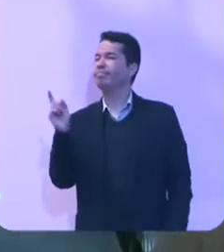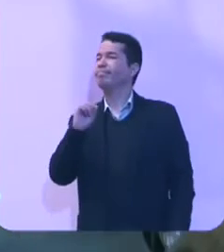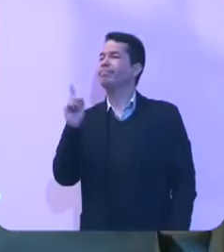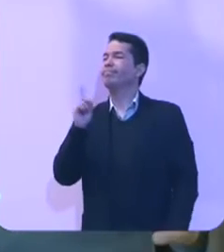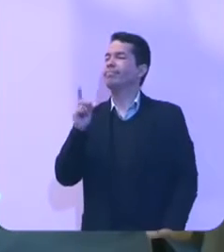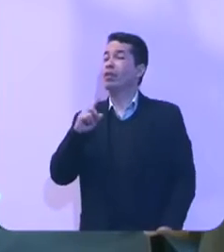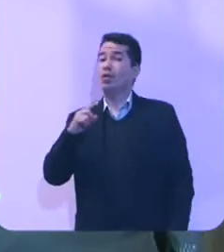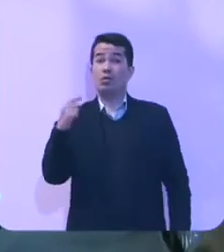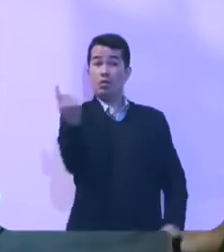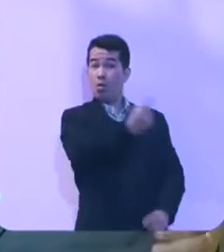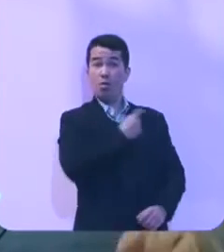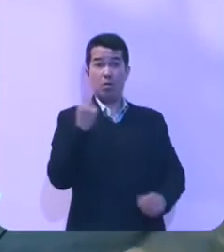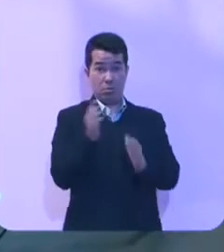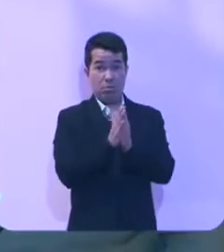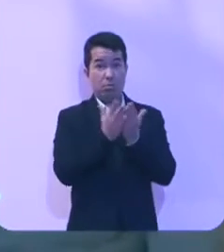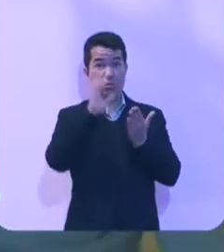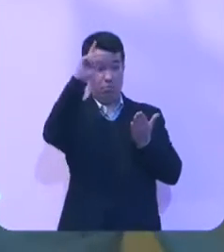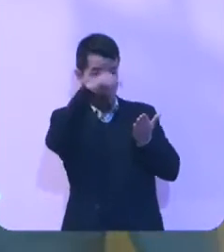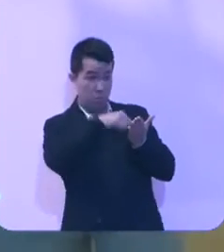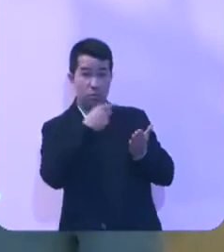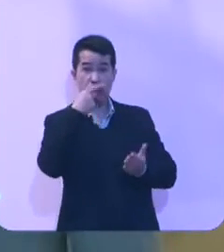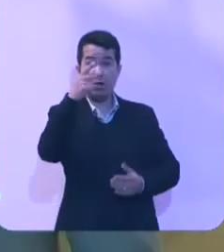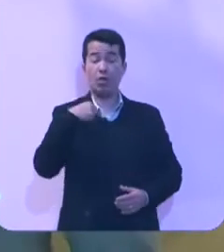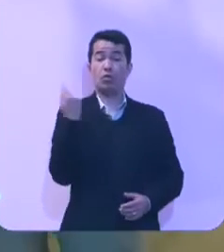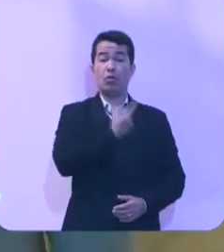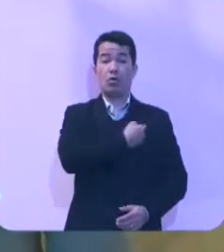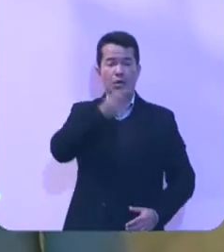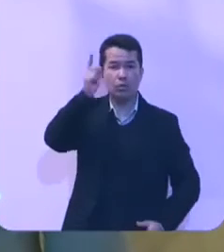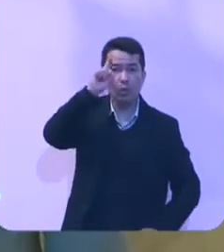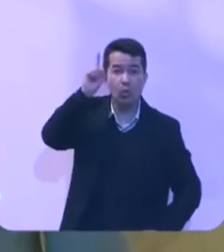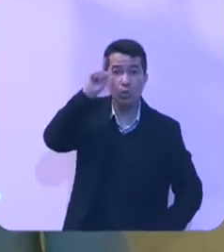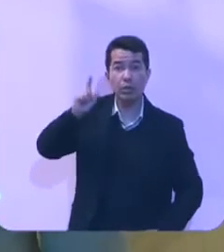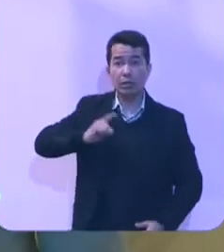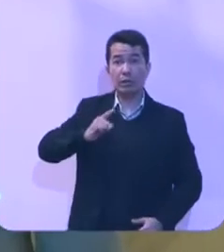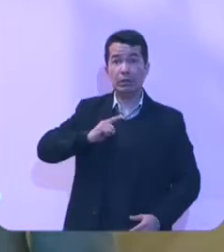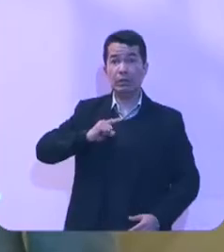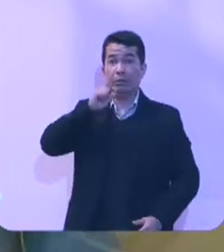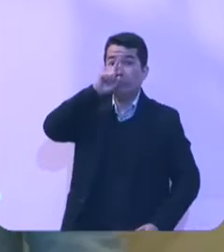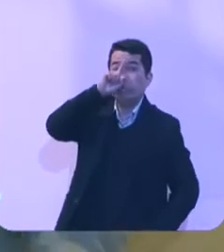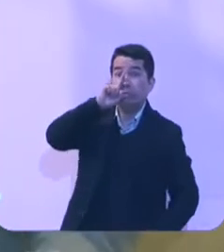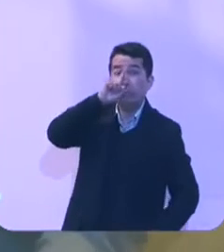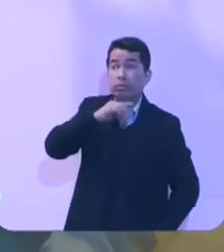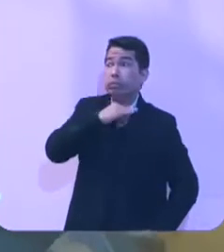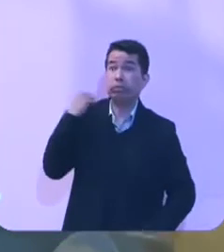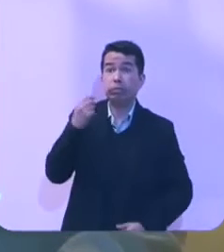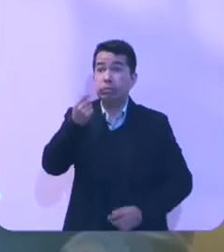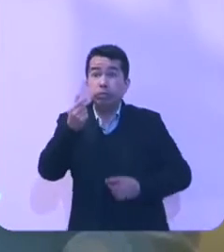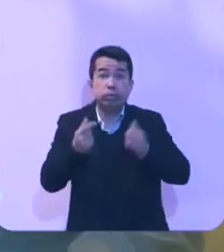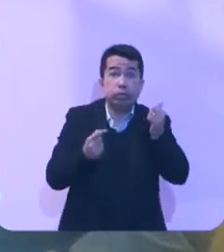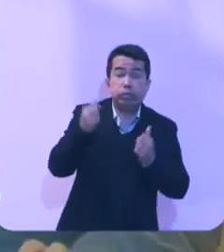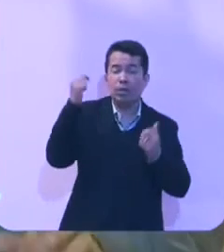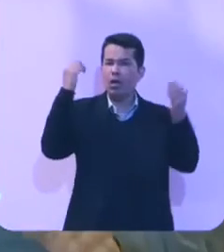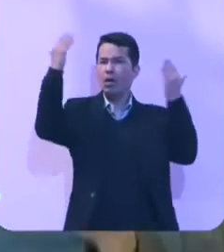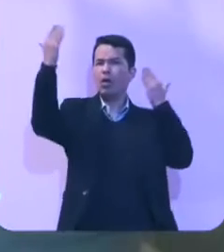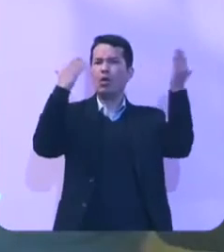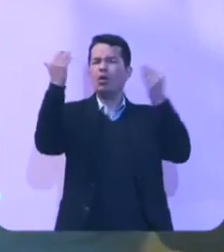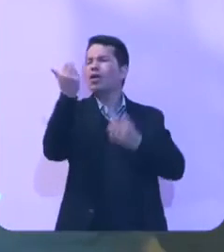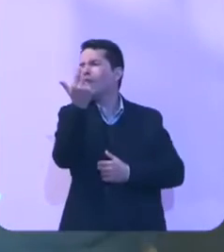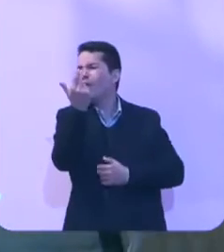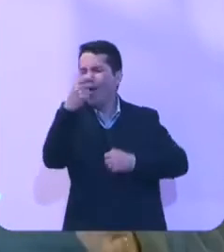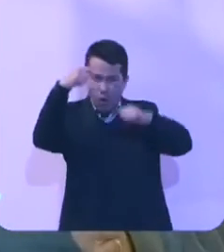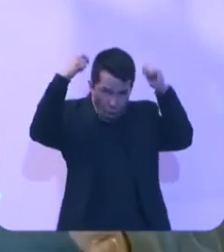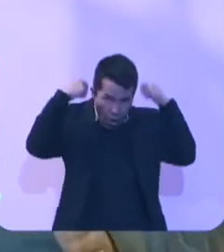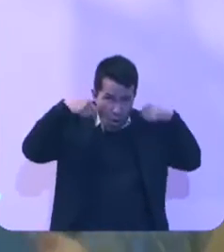estamos em perigo de morte o dia inteiro. Somos tratados como ovelhas que vão para o matadouro. Mas em todas